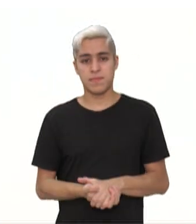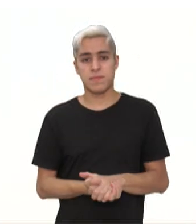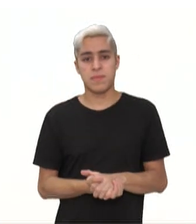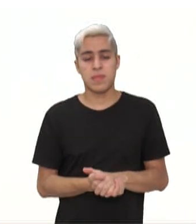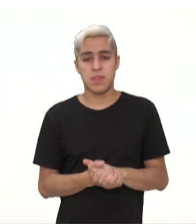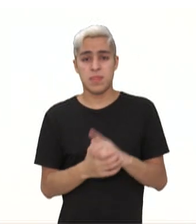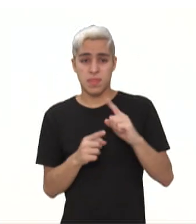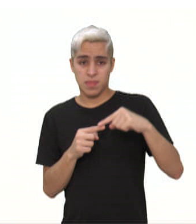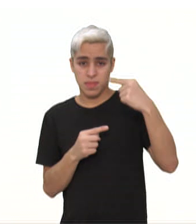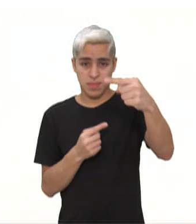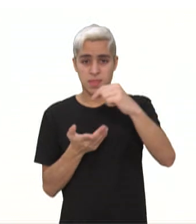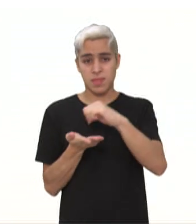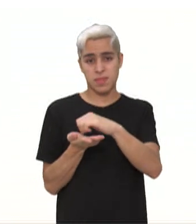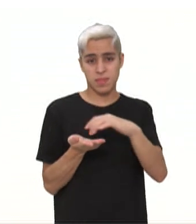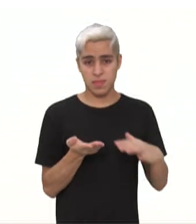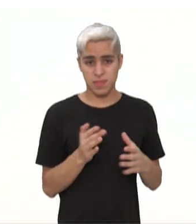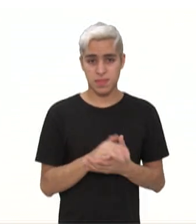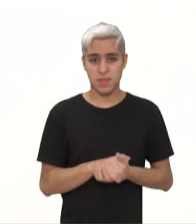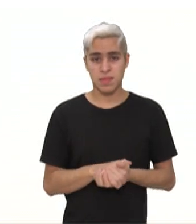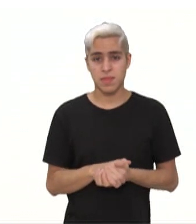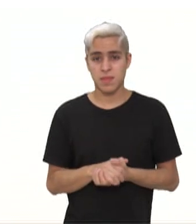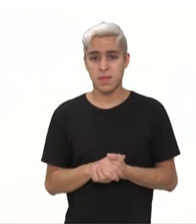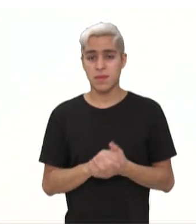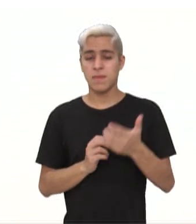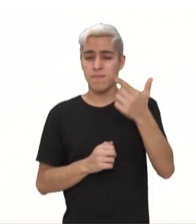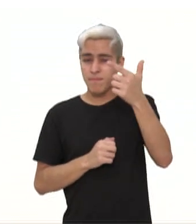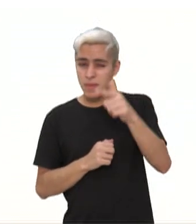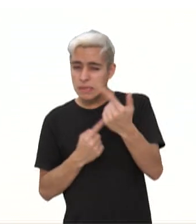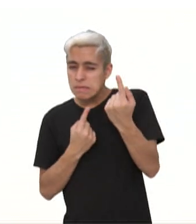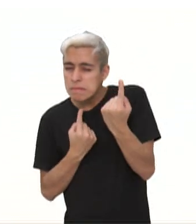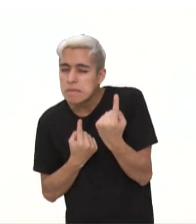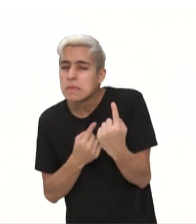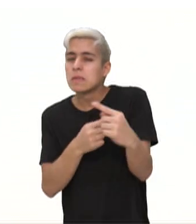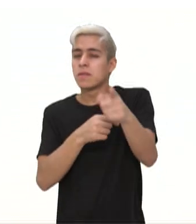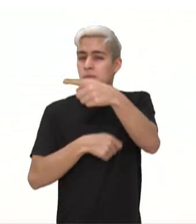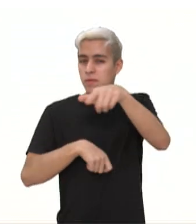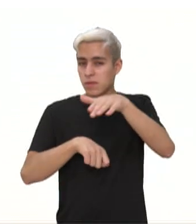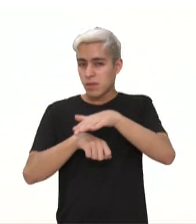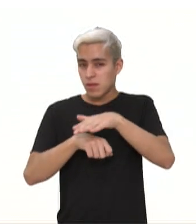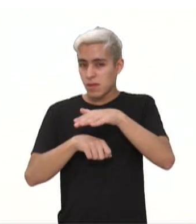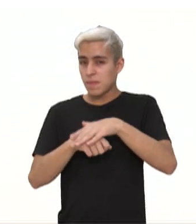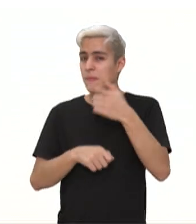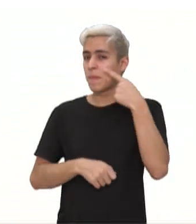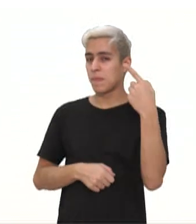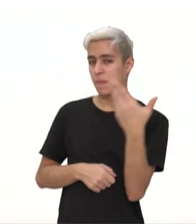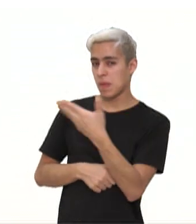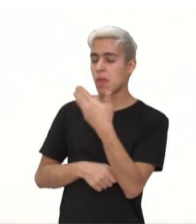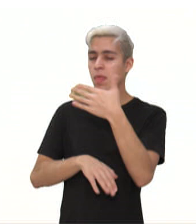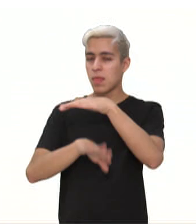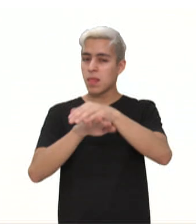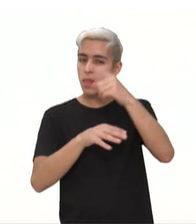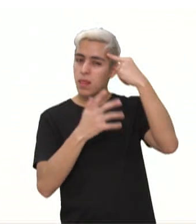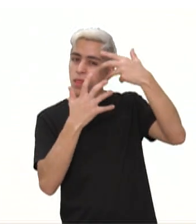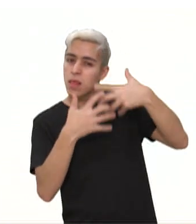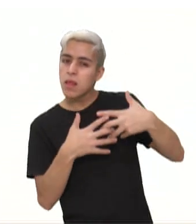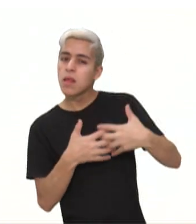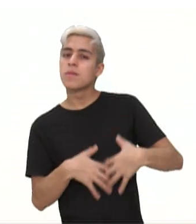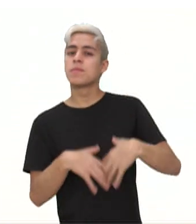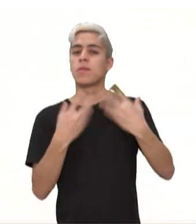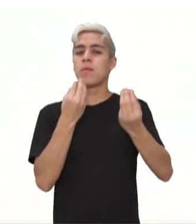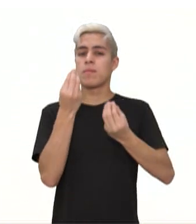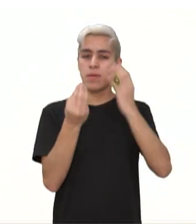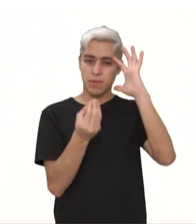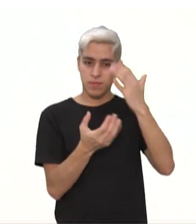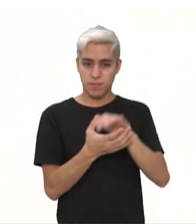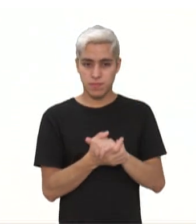Ok, próximo exercício, mais um desafio para você. Eu vou fazer a leitura e você vai ter uns minutinhos para pensar na solução.